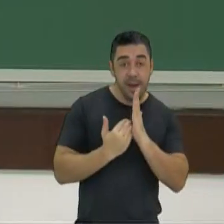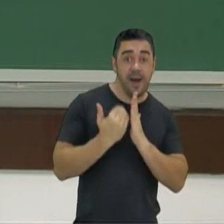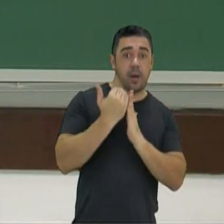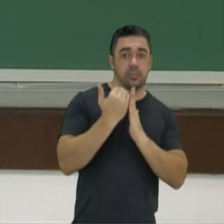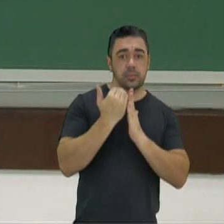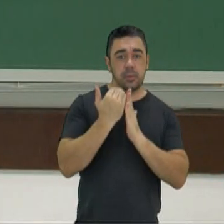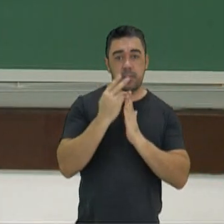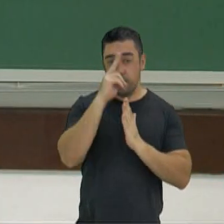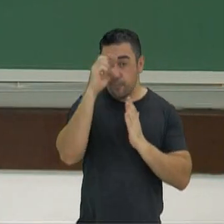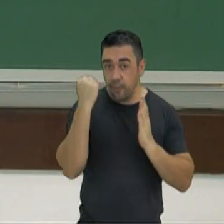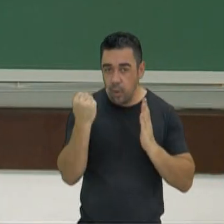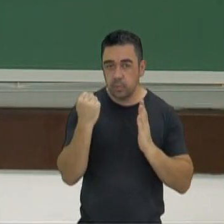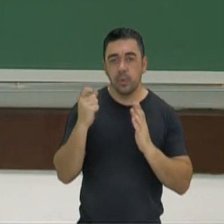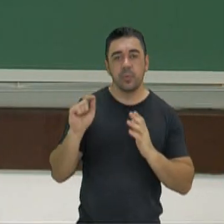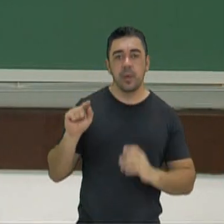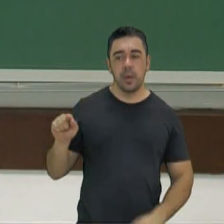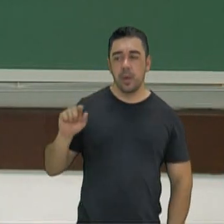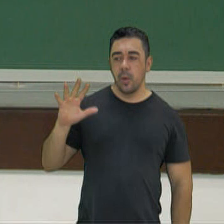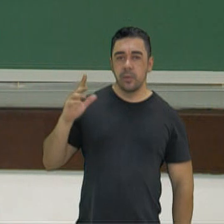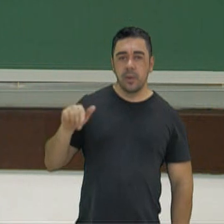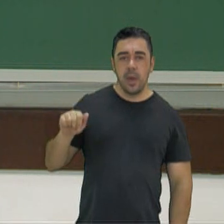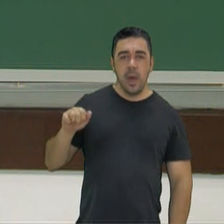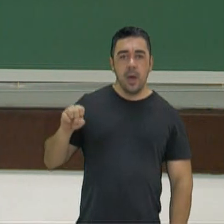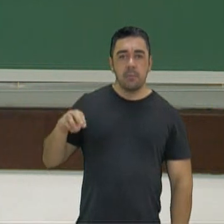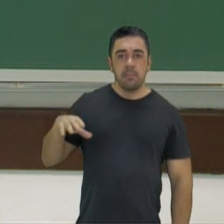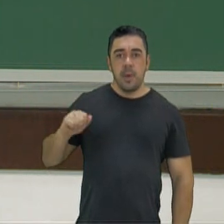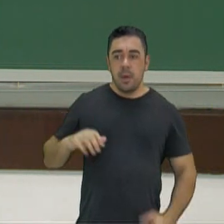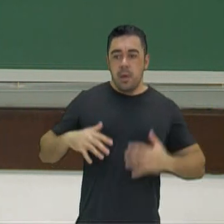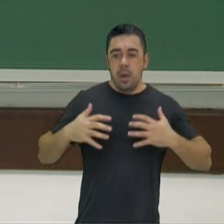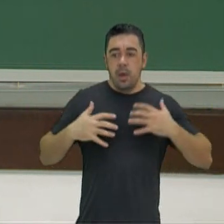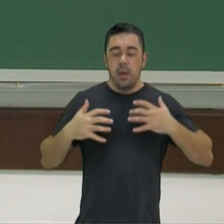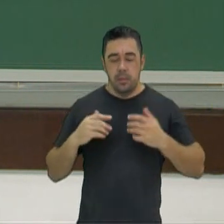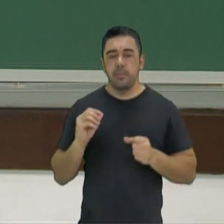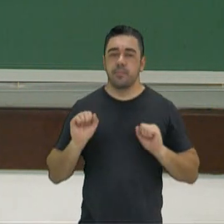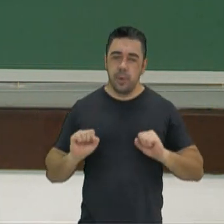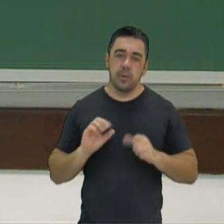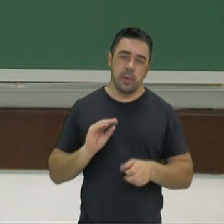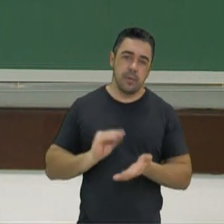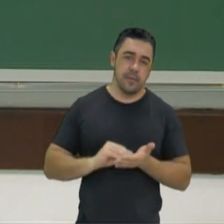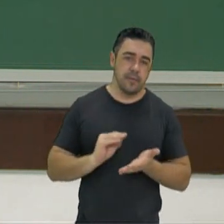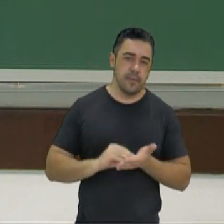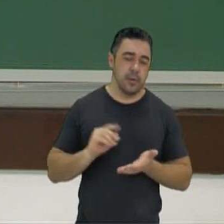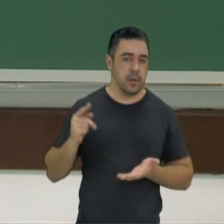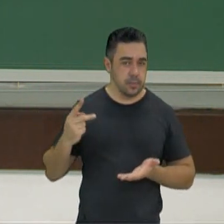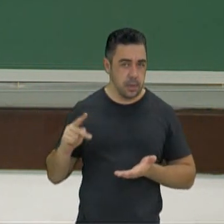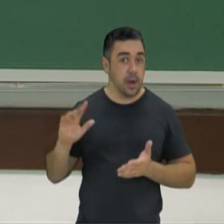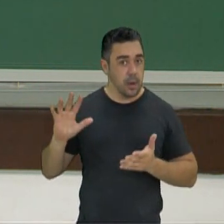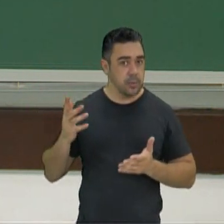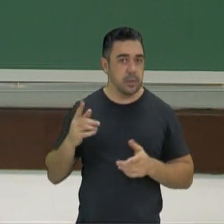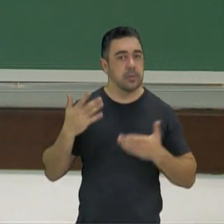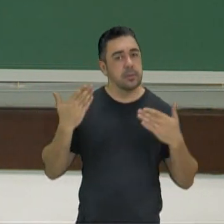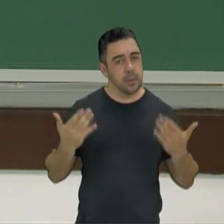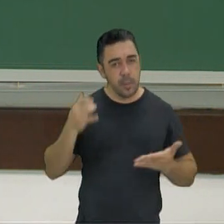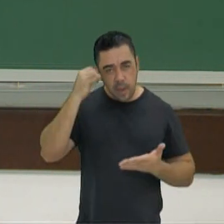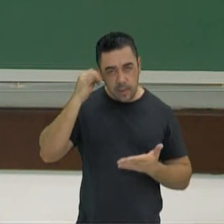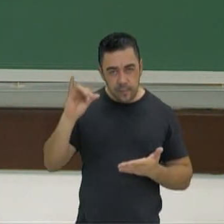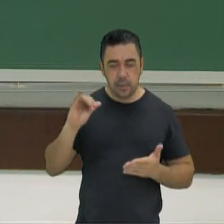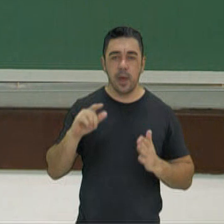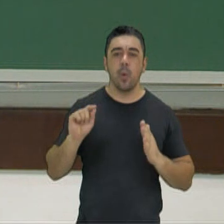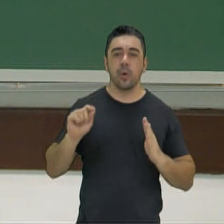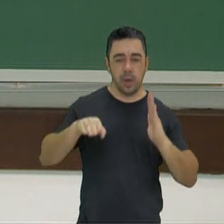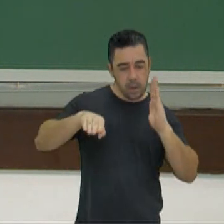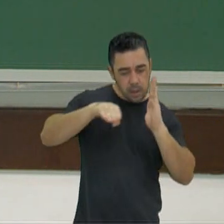vigorosa, aquela asma induzida pelo exercício, ela pode ocorrer. Então, para evitar essa